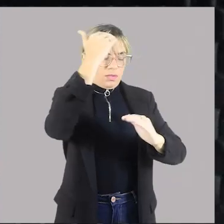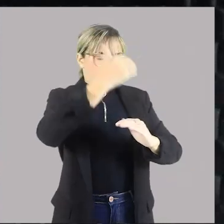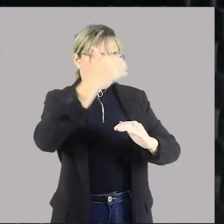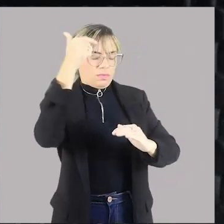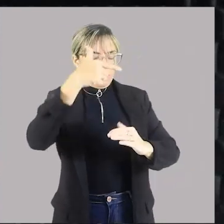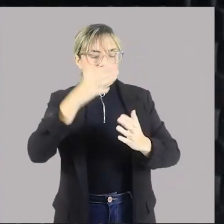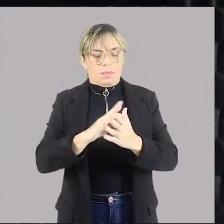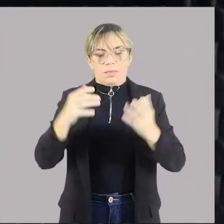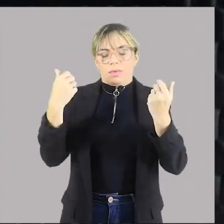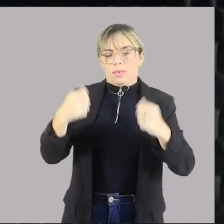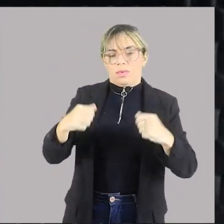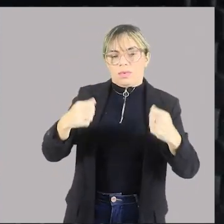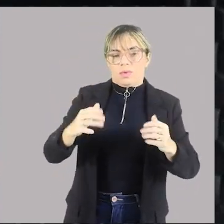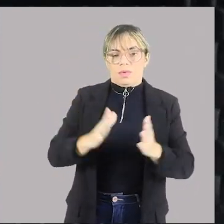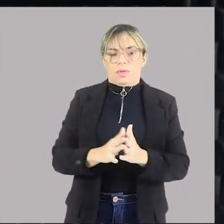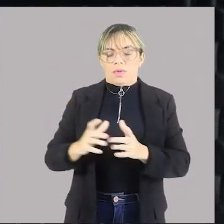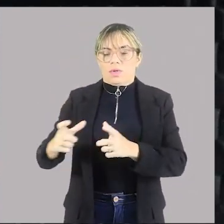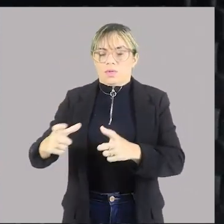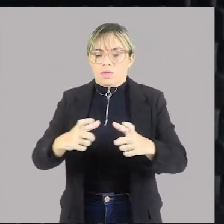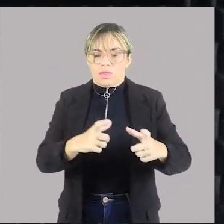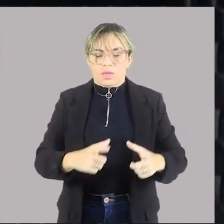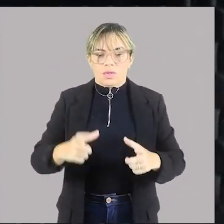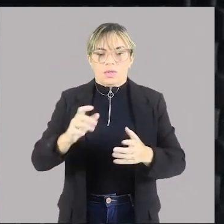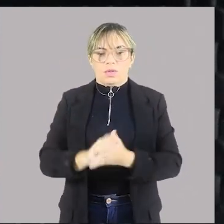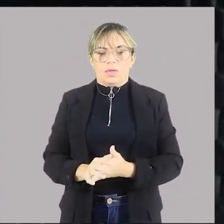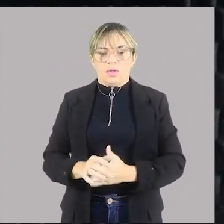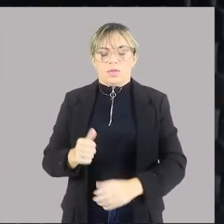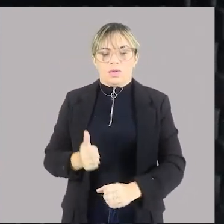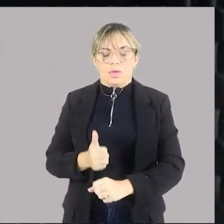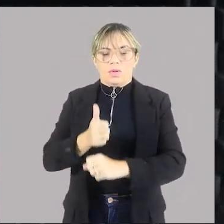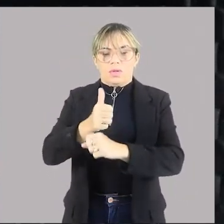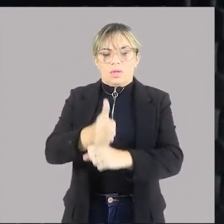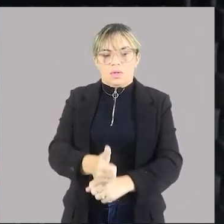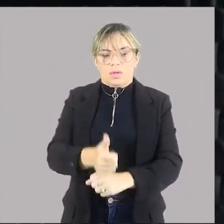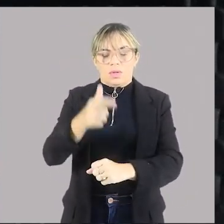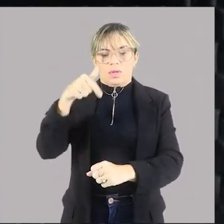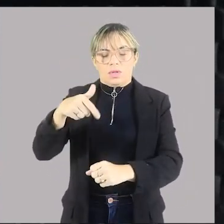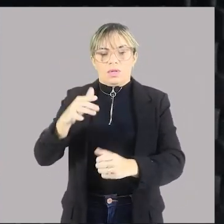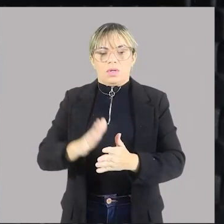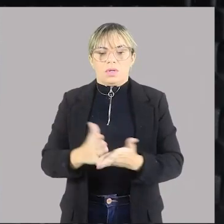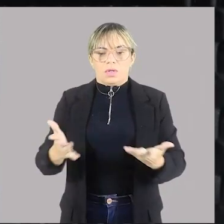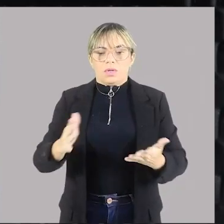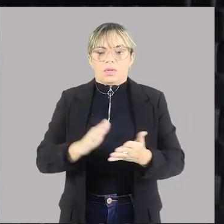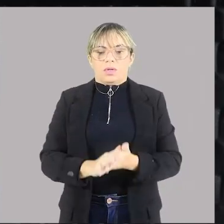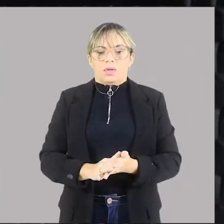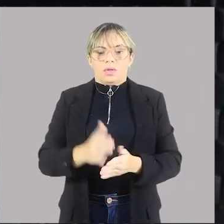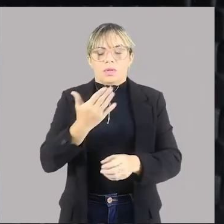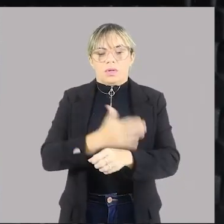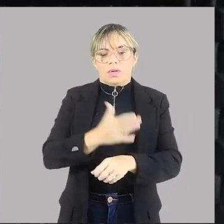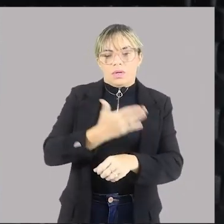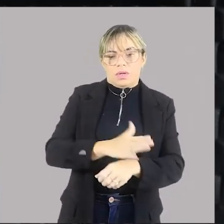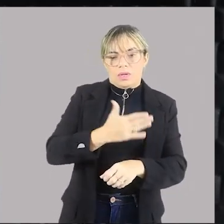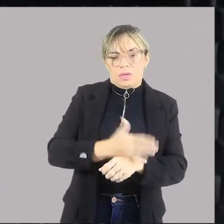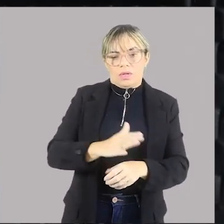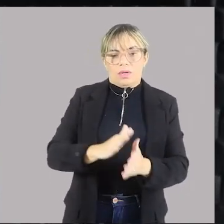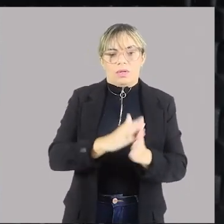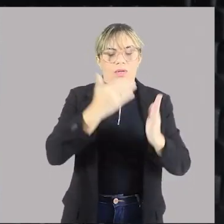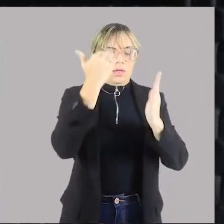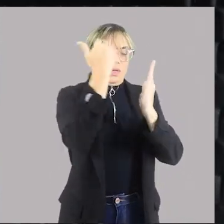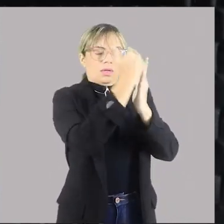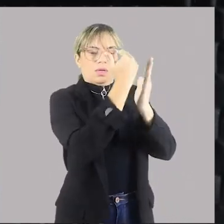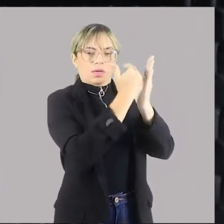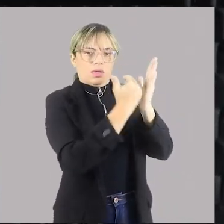é necessário que os órgãos, os agentes e as atividades sigam esses fins estabelecidos previamente,